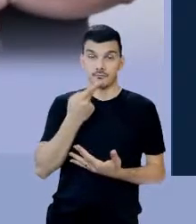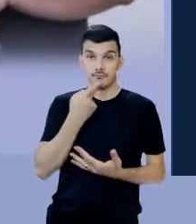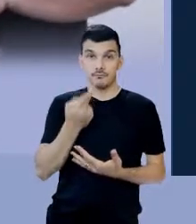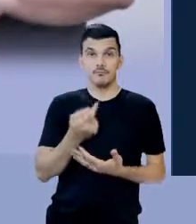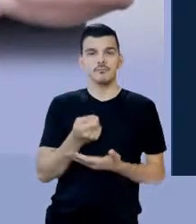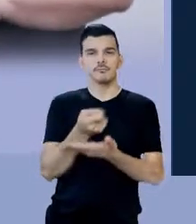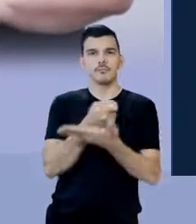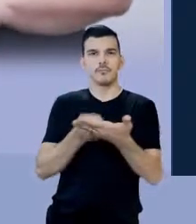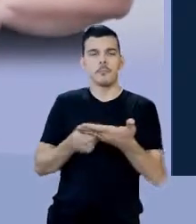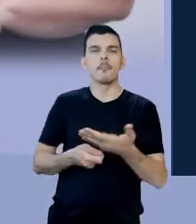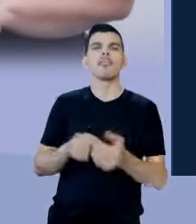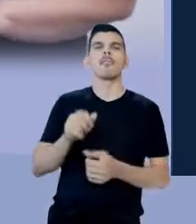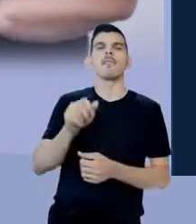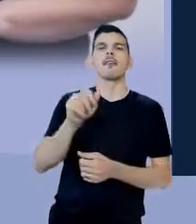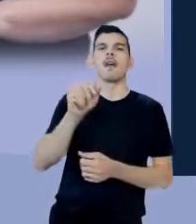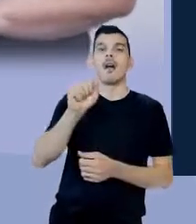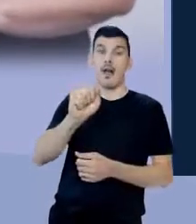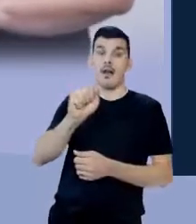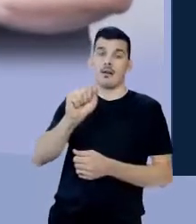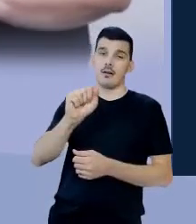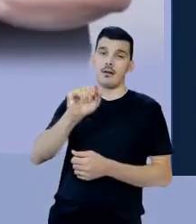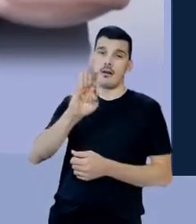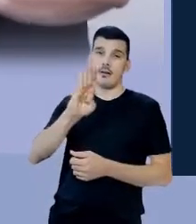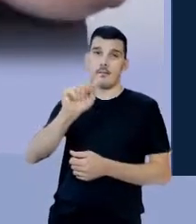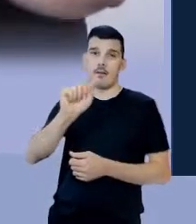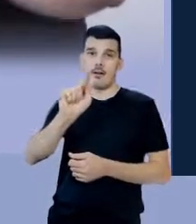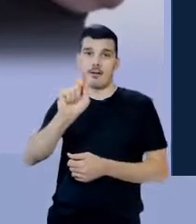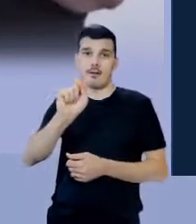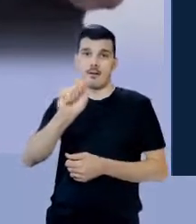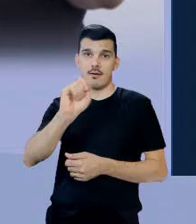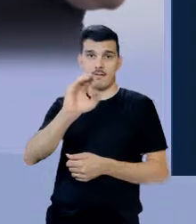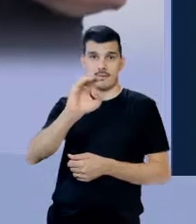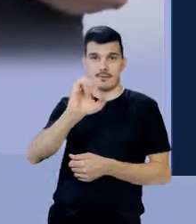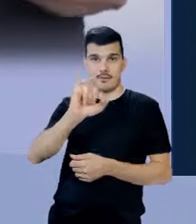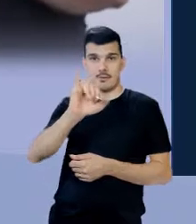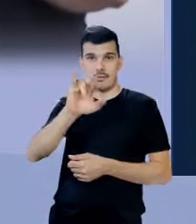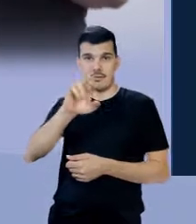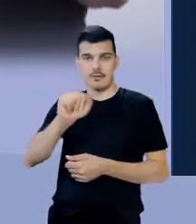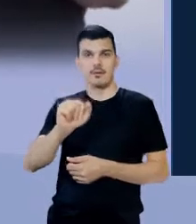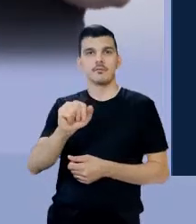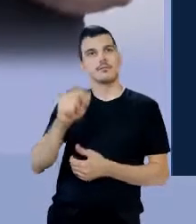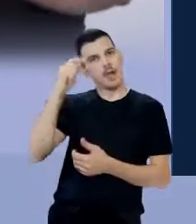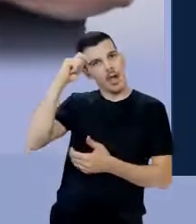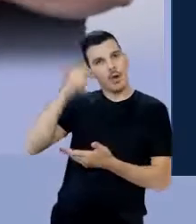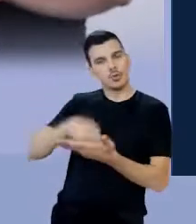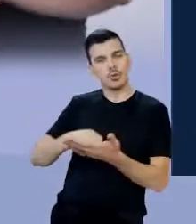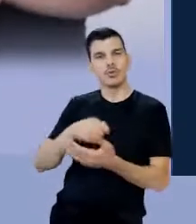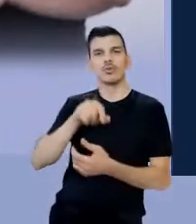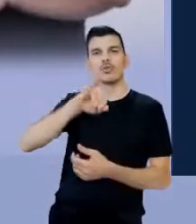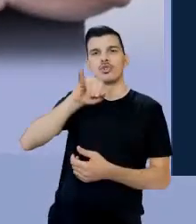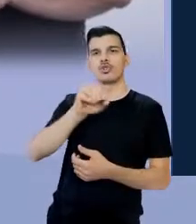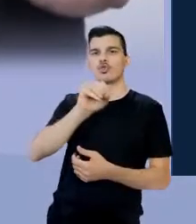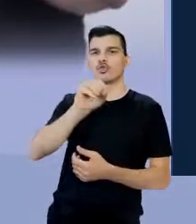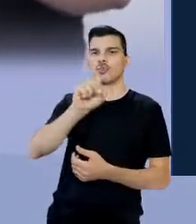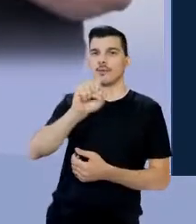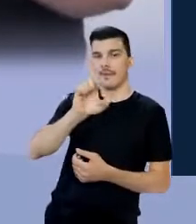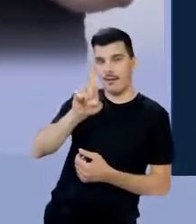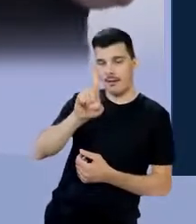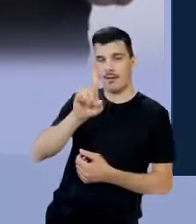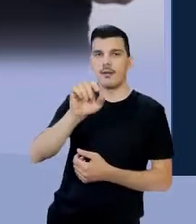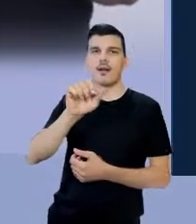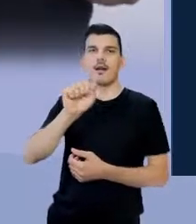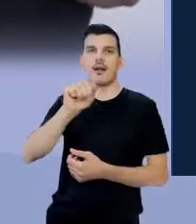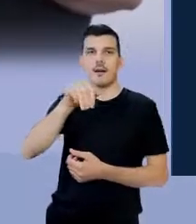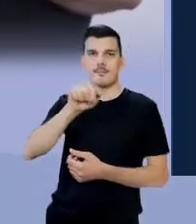falando da obra A Bagaceira agora, que foi criada por José Américo de Almeida. Com